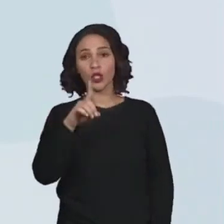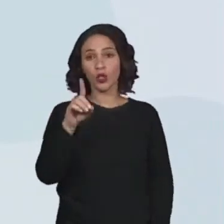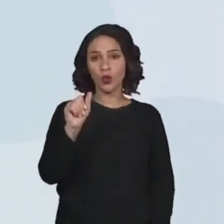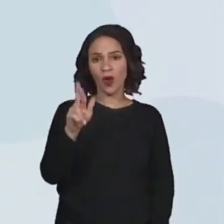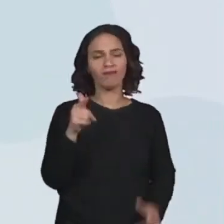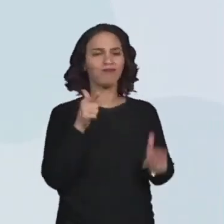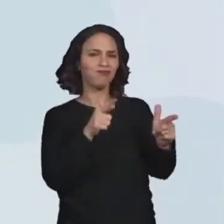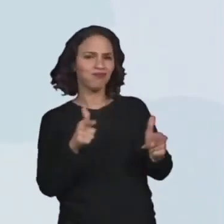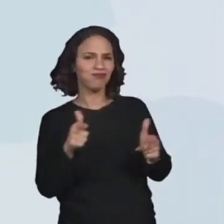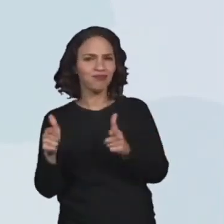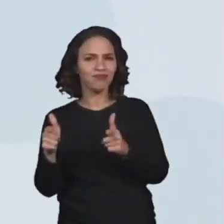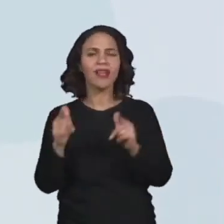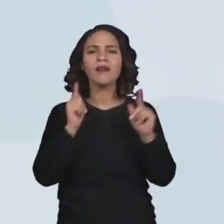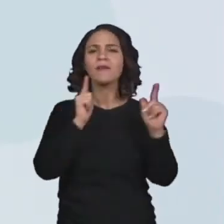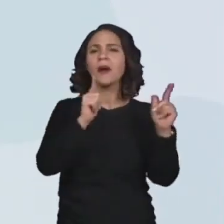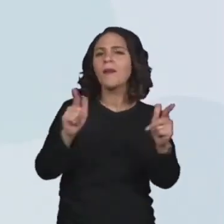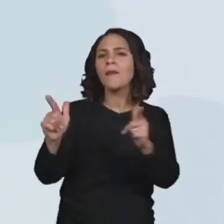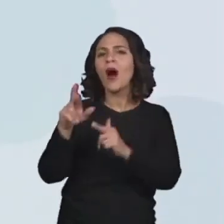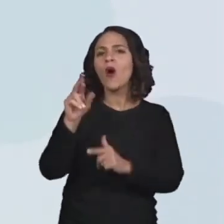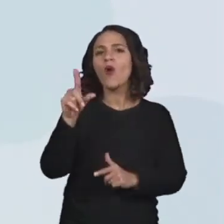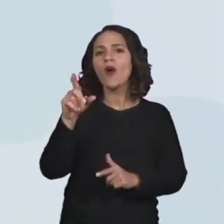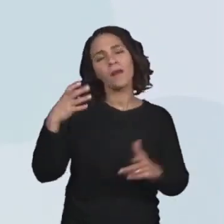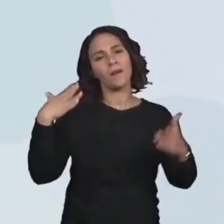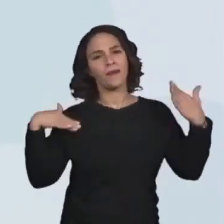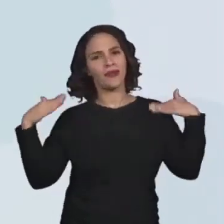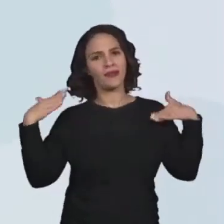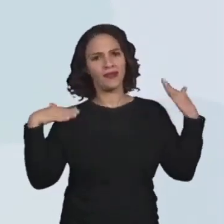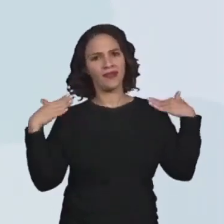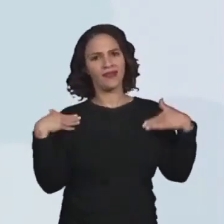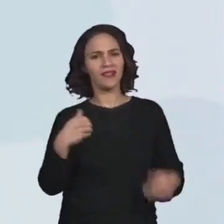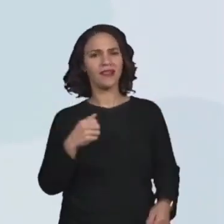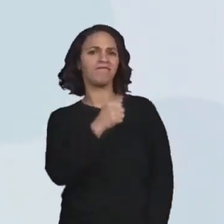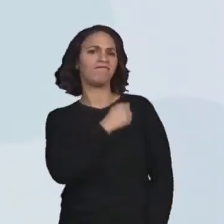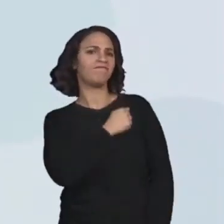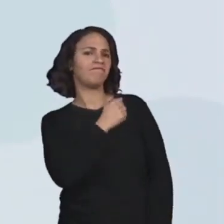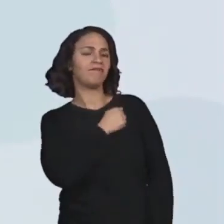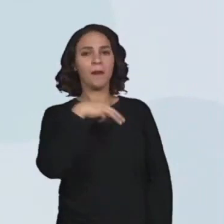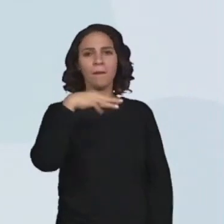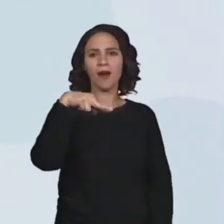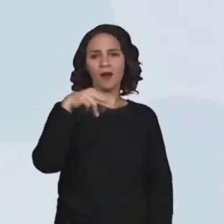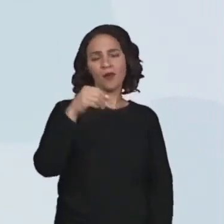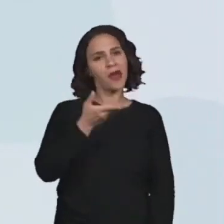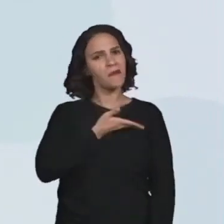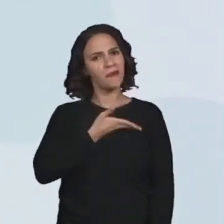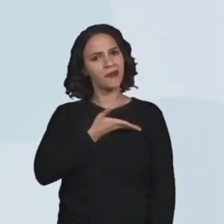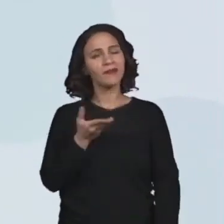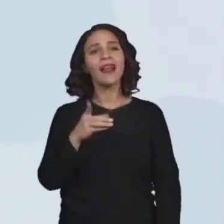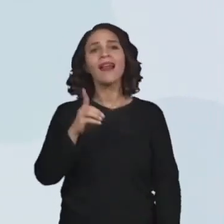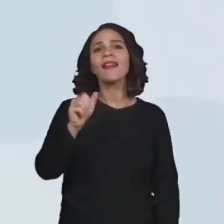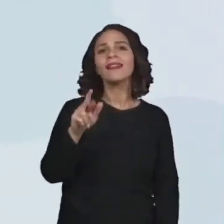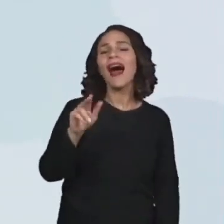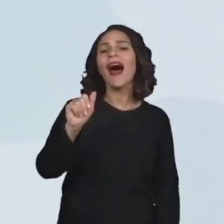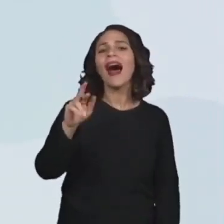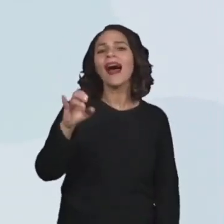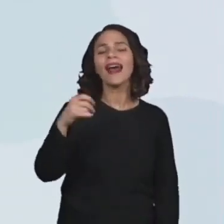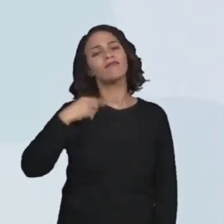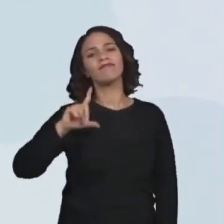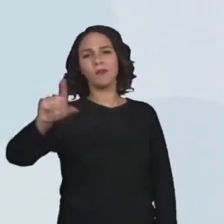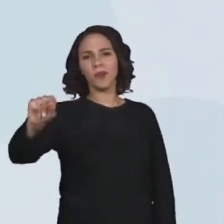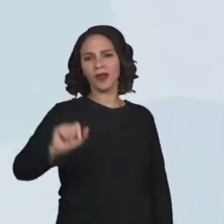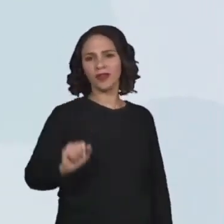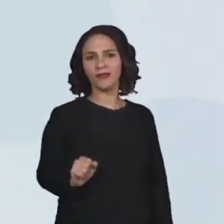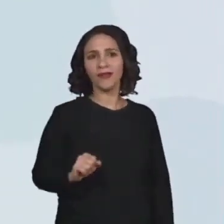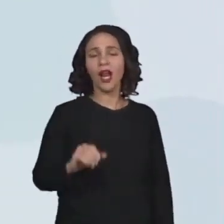bagunça. E dar um rolê é passear. Mano todo mundo usa, é amigo, né? E dar área é ir embora.